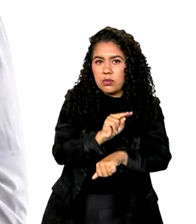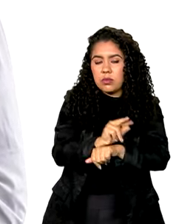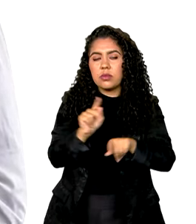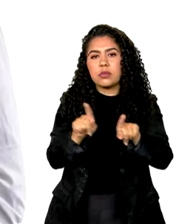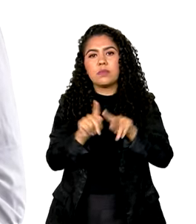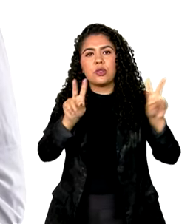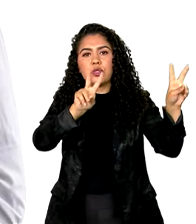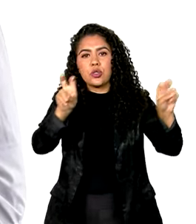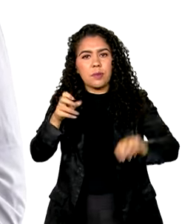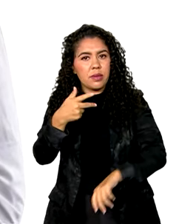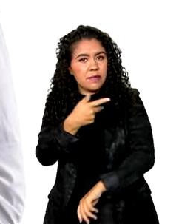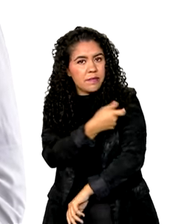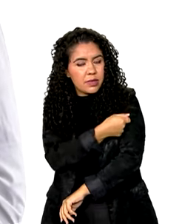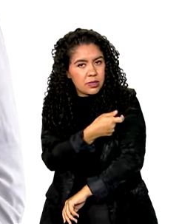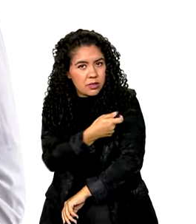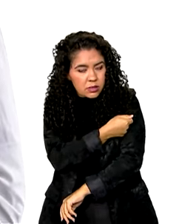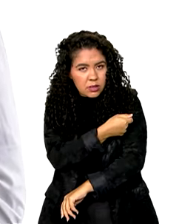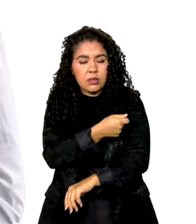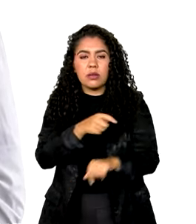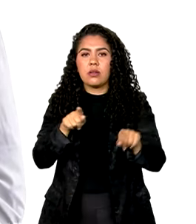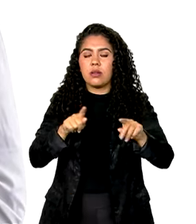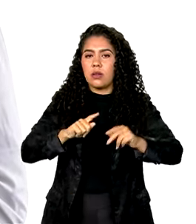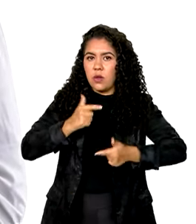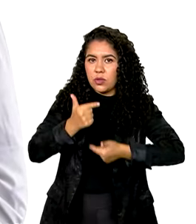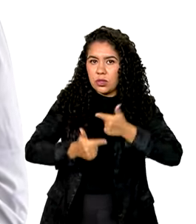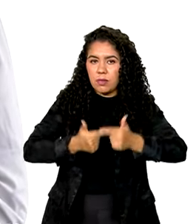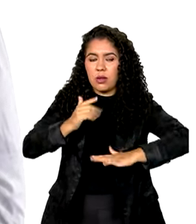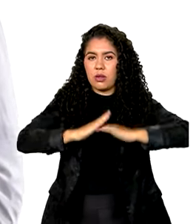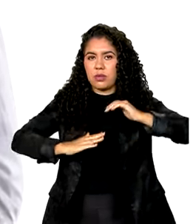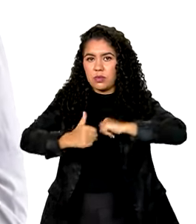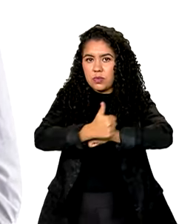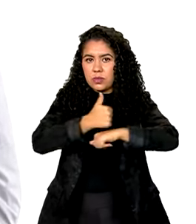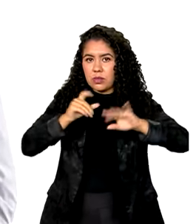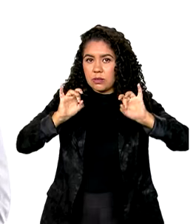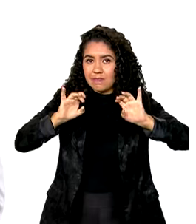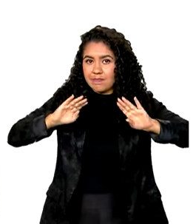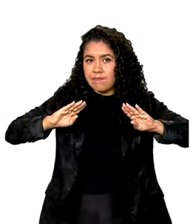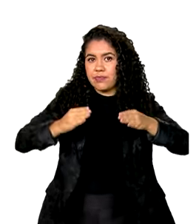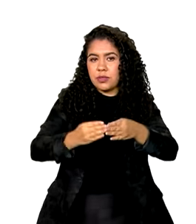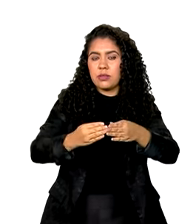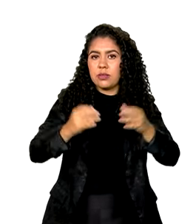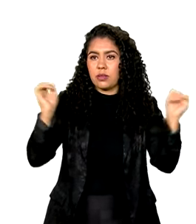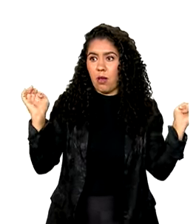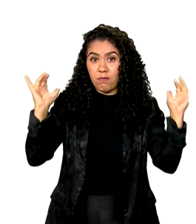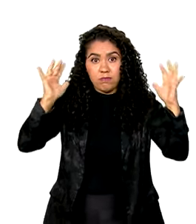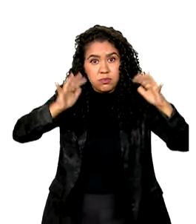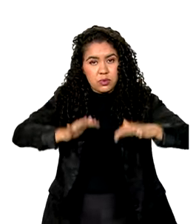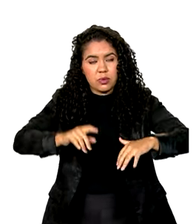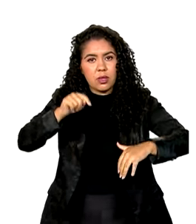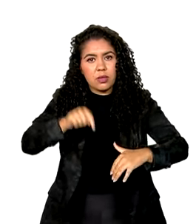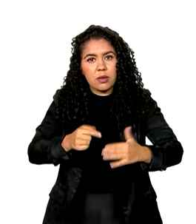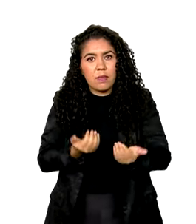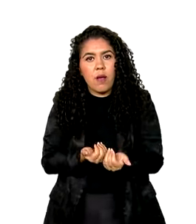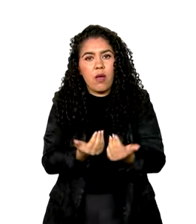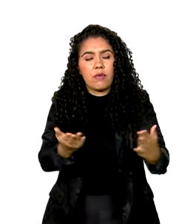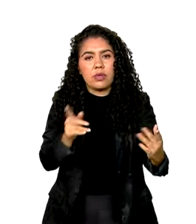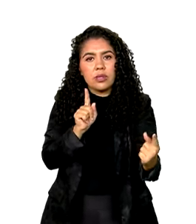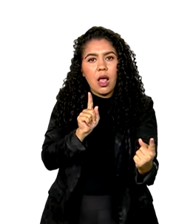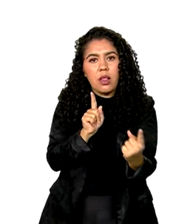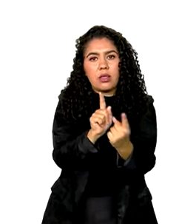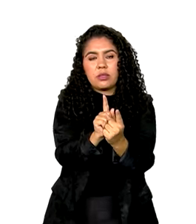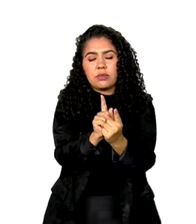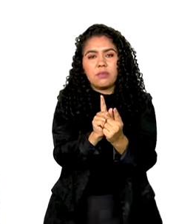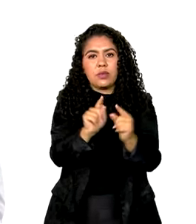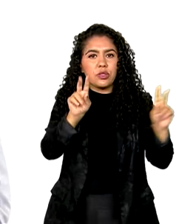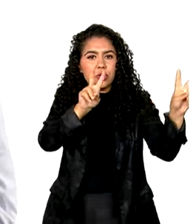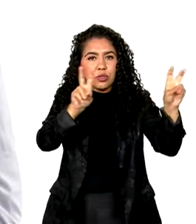vacinal, o trabalho dos especialistas vindo até aqui para os cuidados epidemiológicos, especialmente